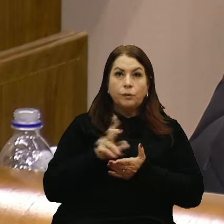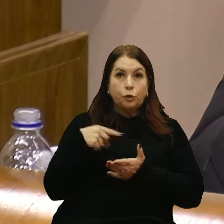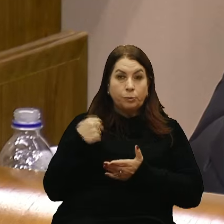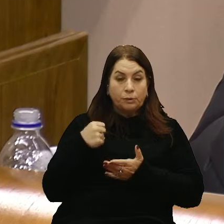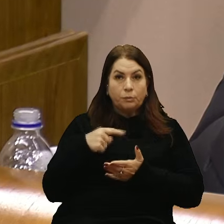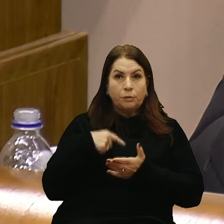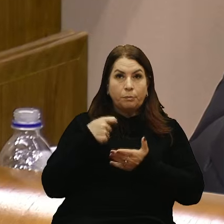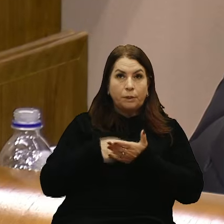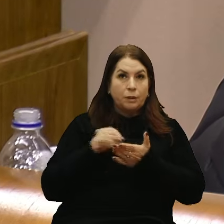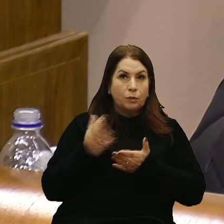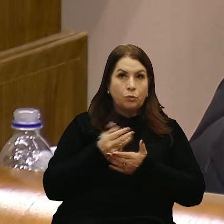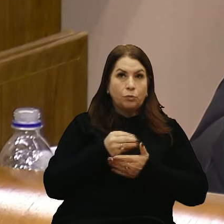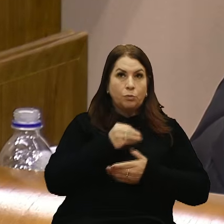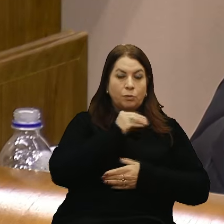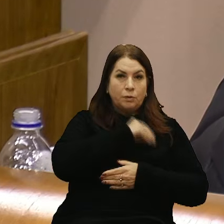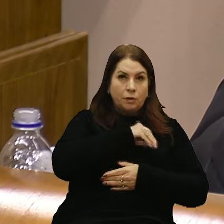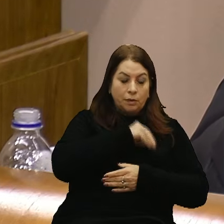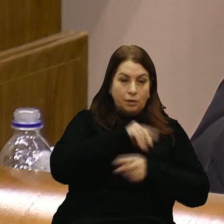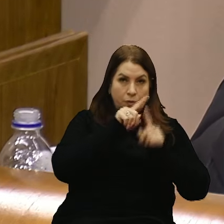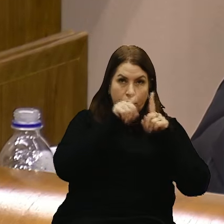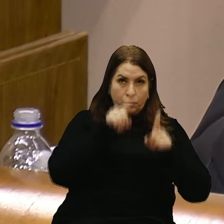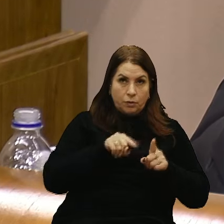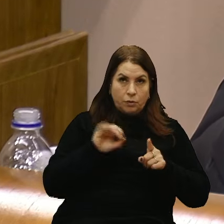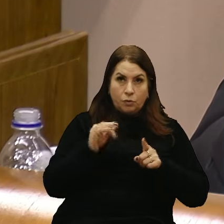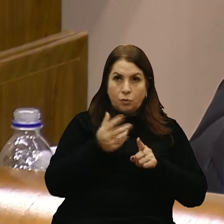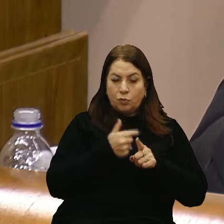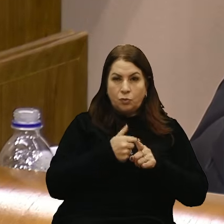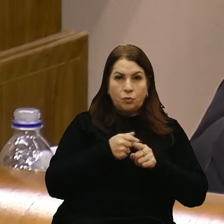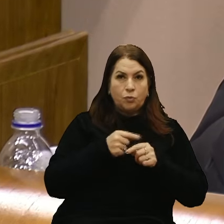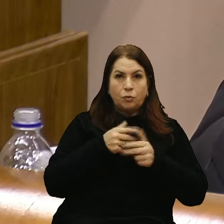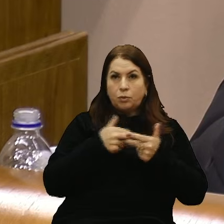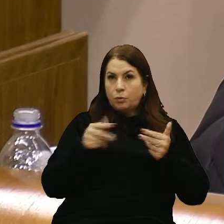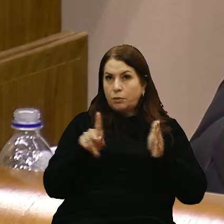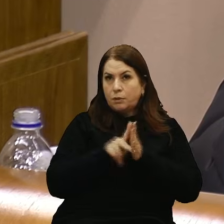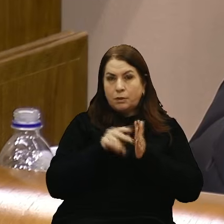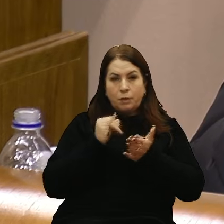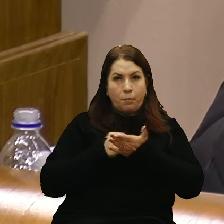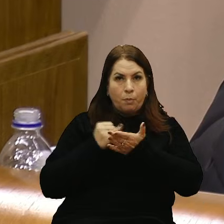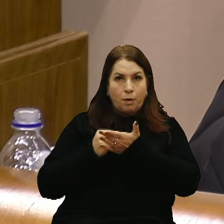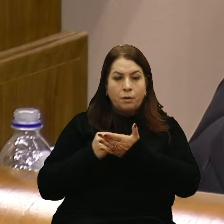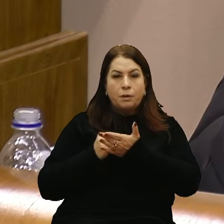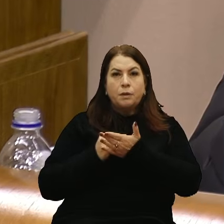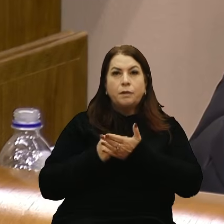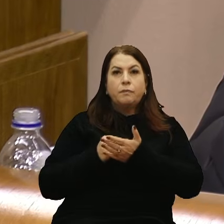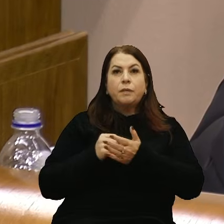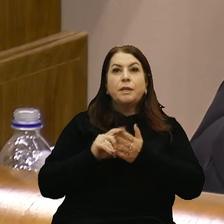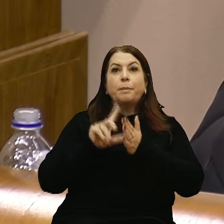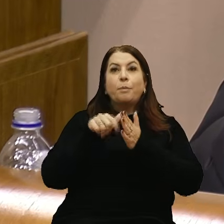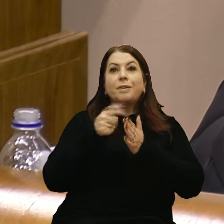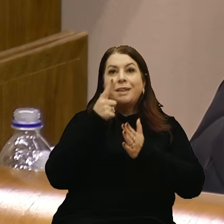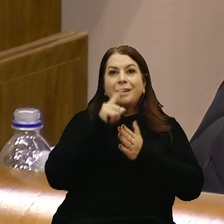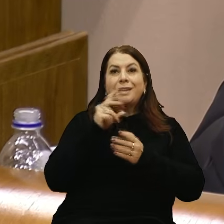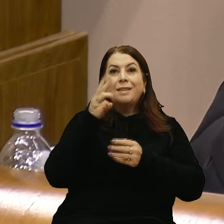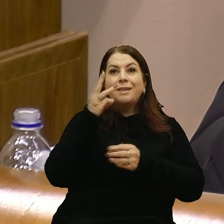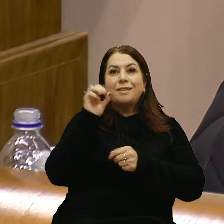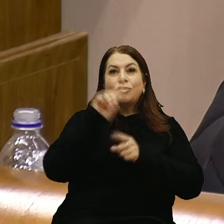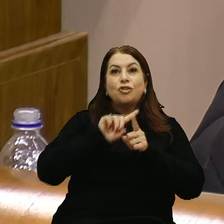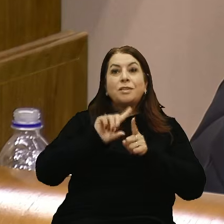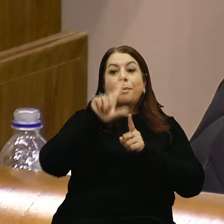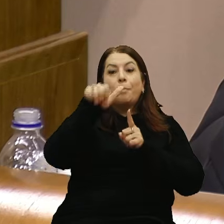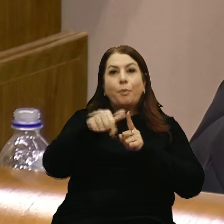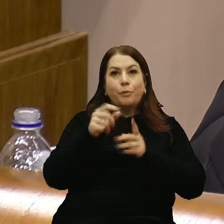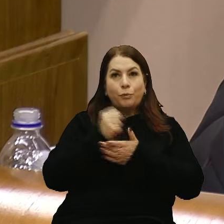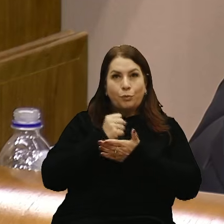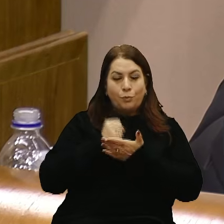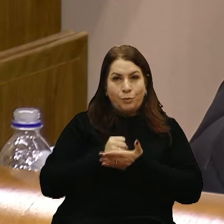precisamos pagar toda a folha, todos os encargos sociais, e a gente vai receber 30 dias depois dos contratos.